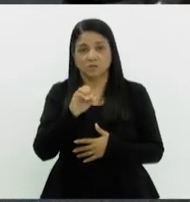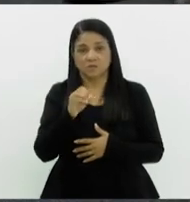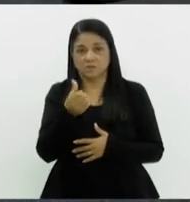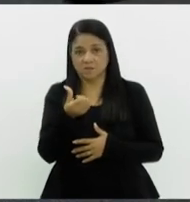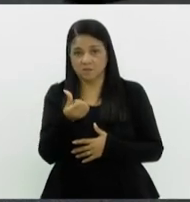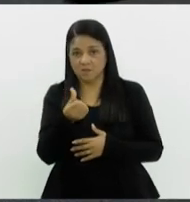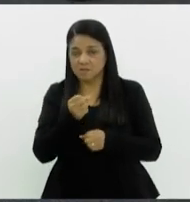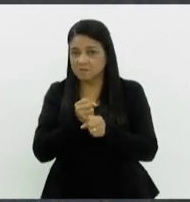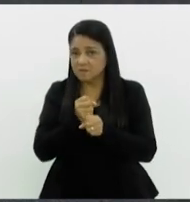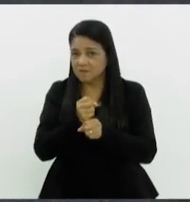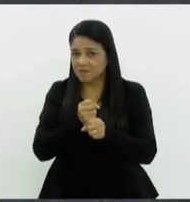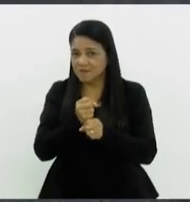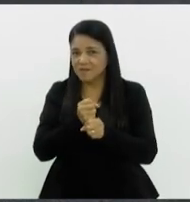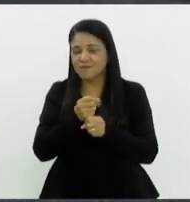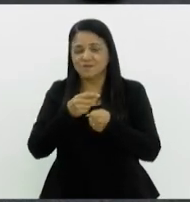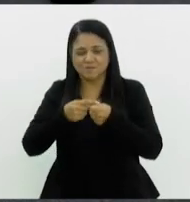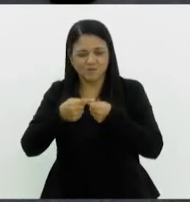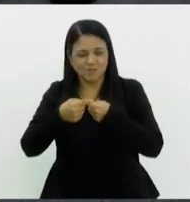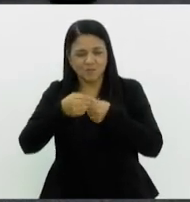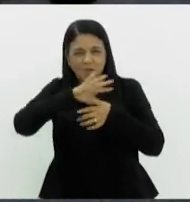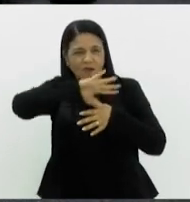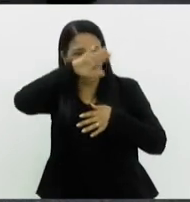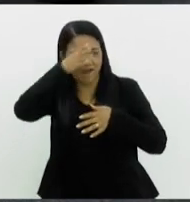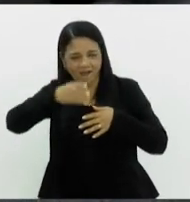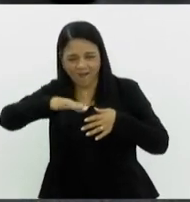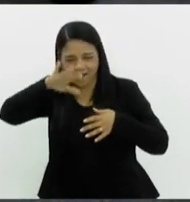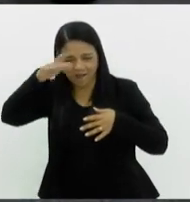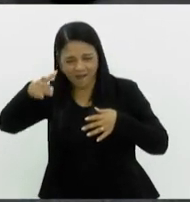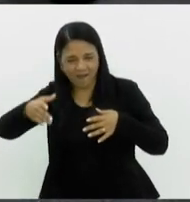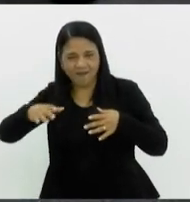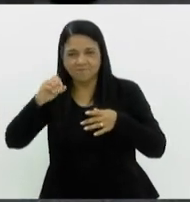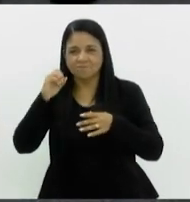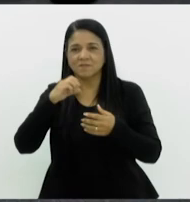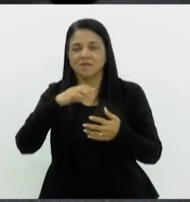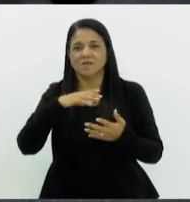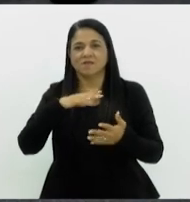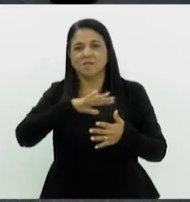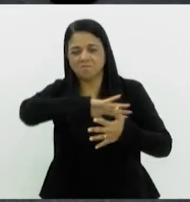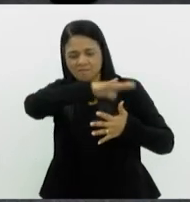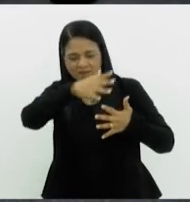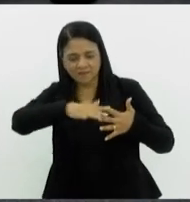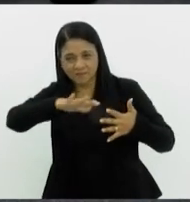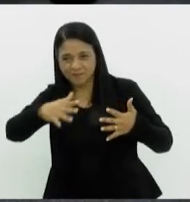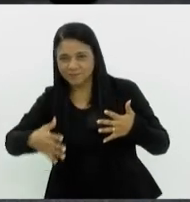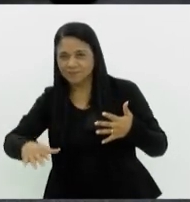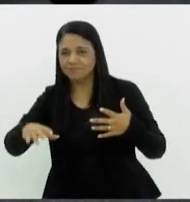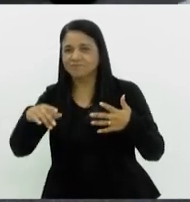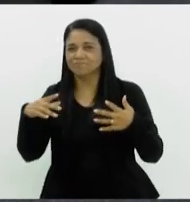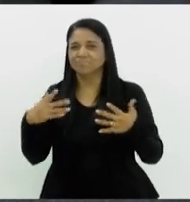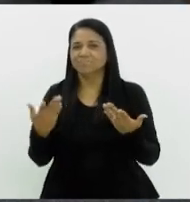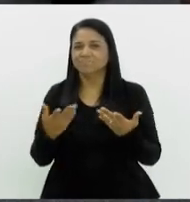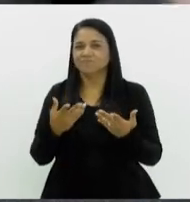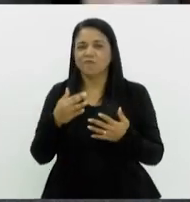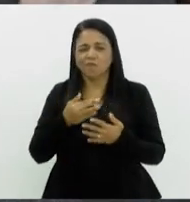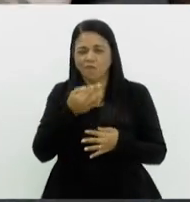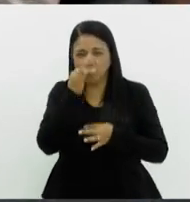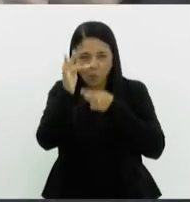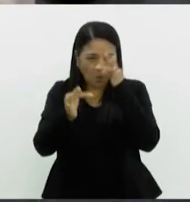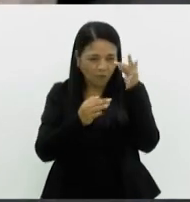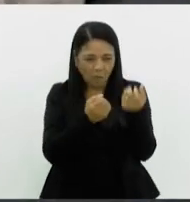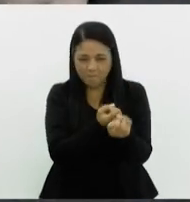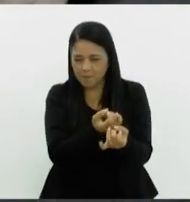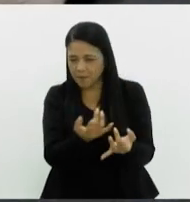município lindíssimo, cercado de montanhas, uma mata atlântica preservada, né? Muitas flores ali, e a gente sabe